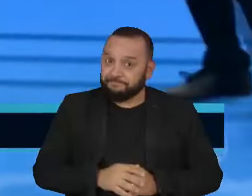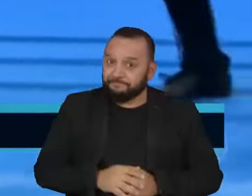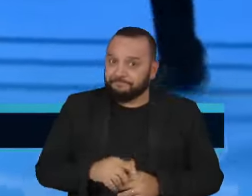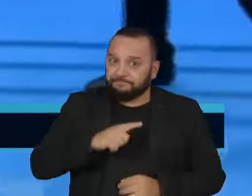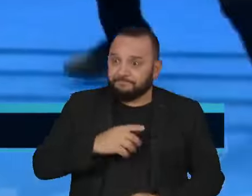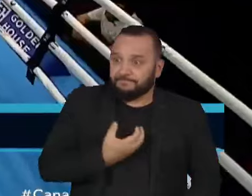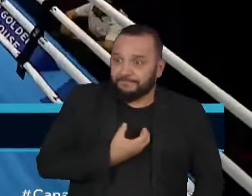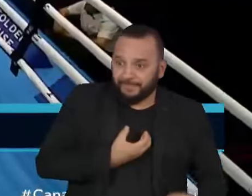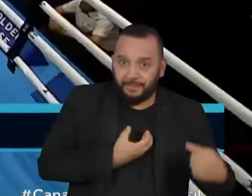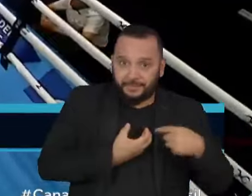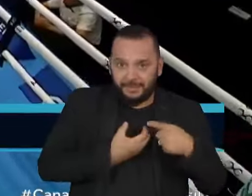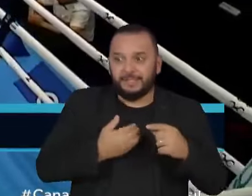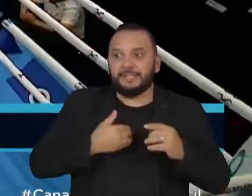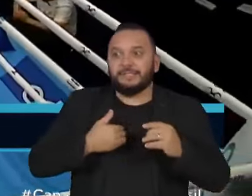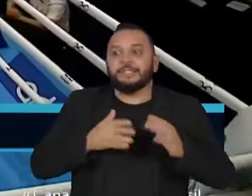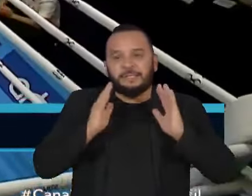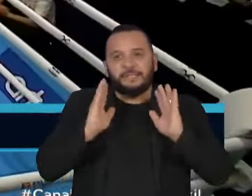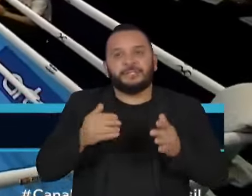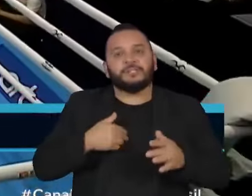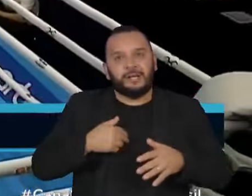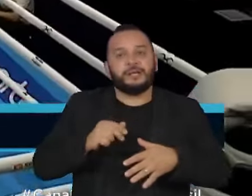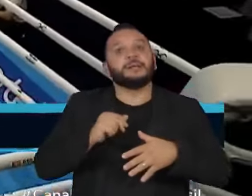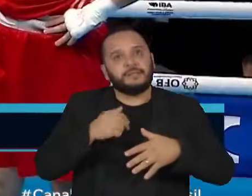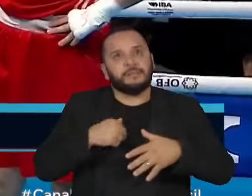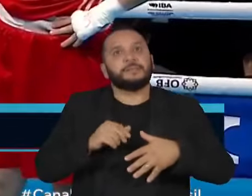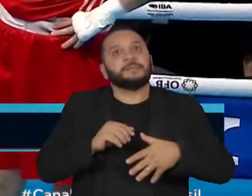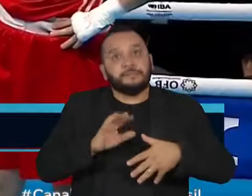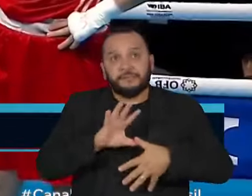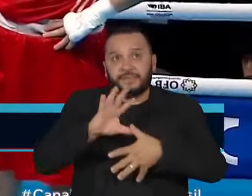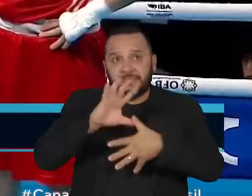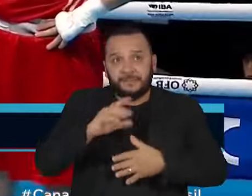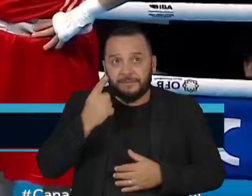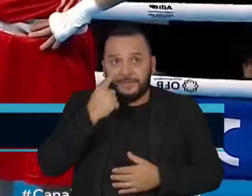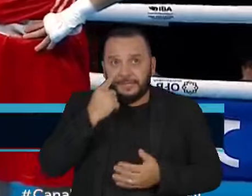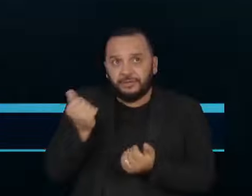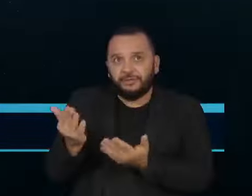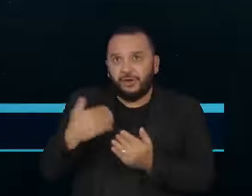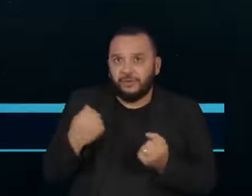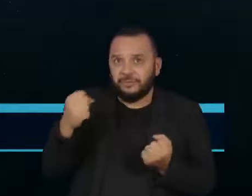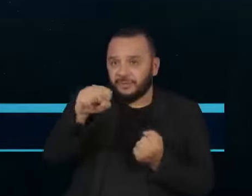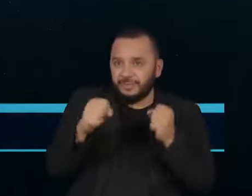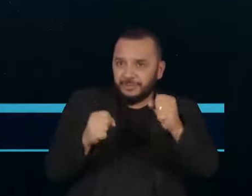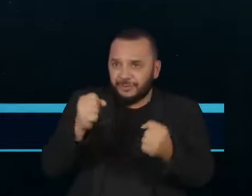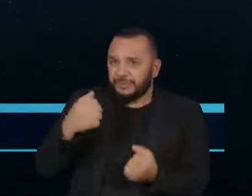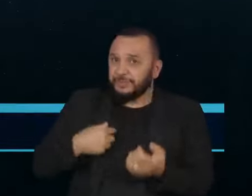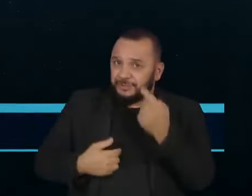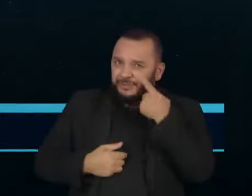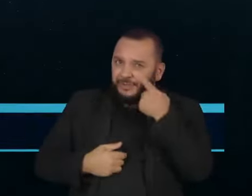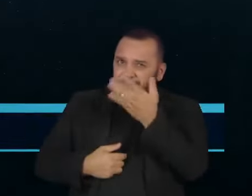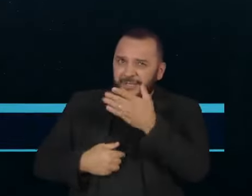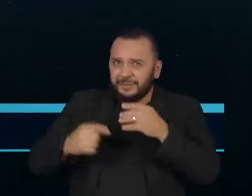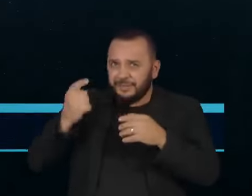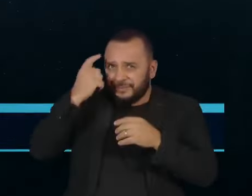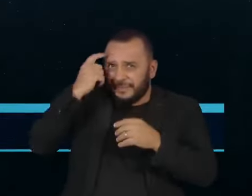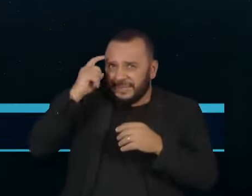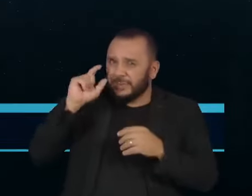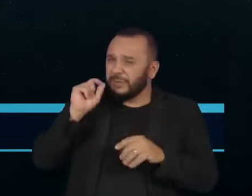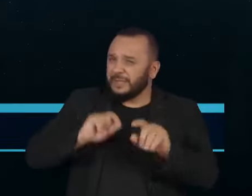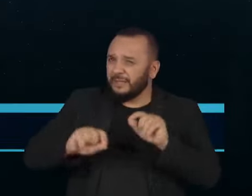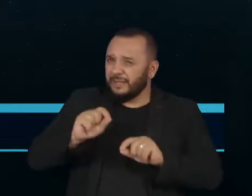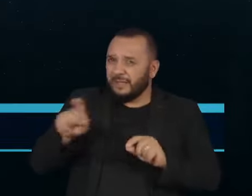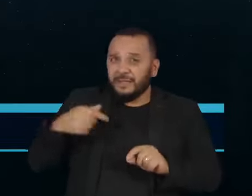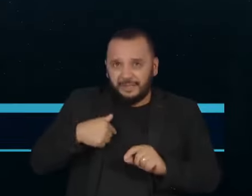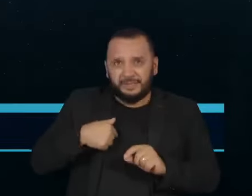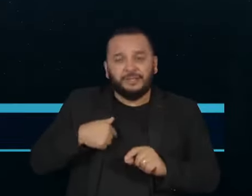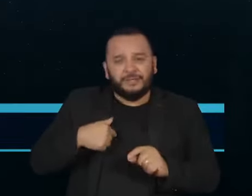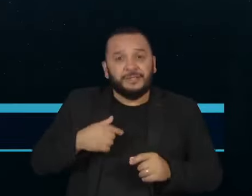em pan-americanos em campeonato mundial olhando os feitos desse jovem boxe a gente acaba se perguntando se a velha questão que costuma